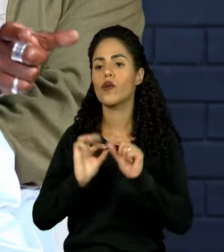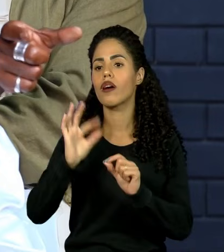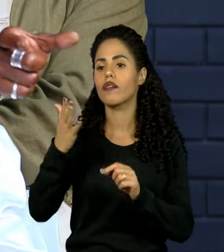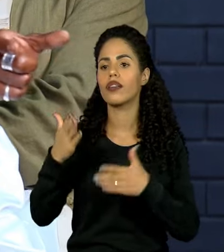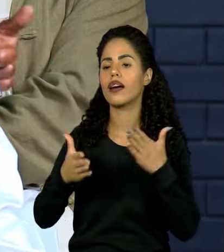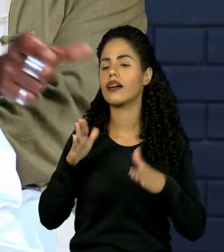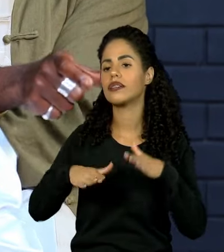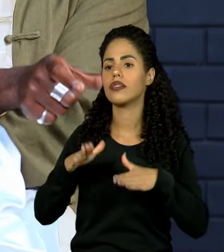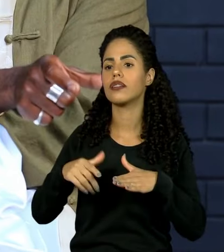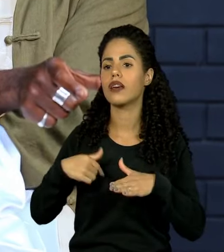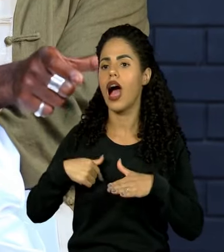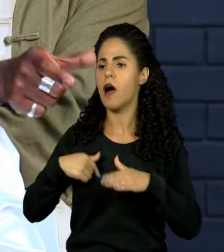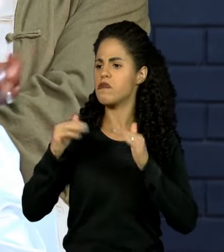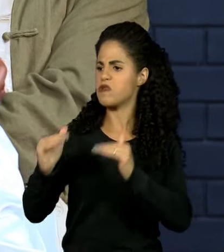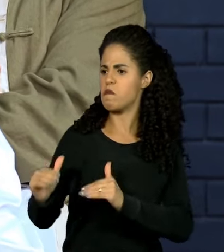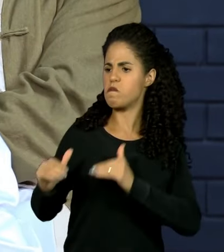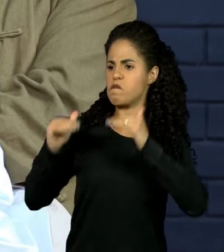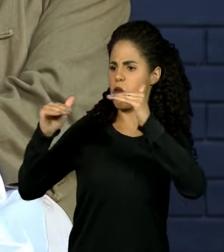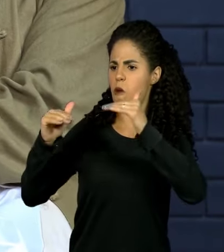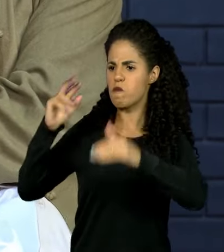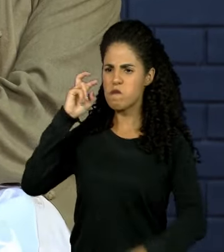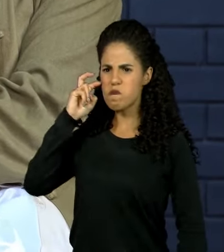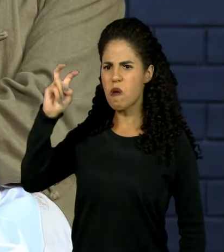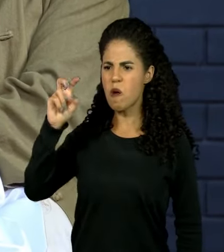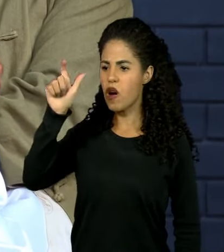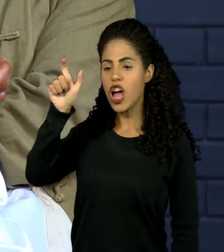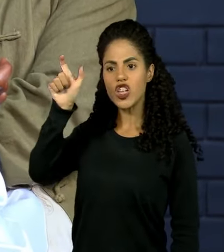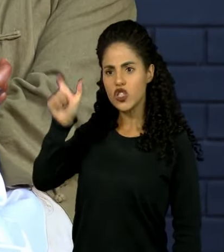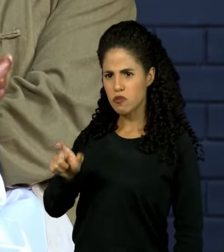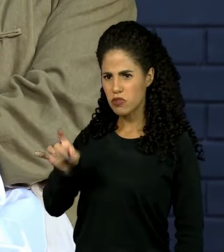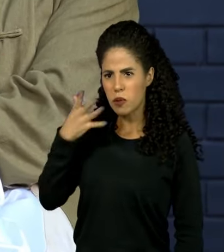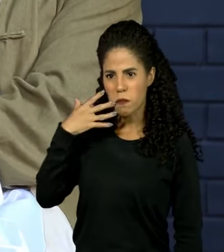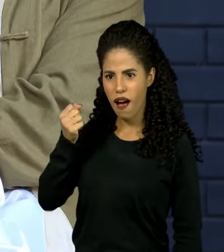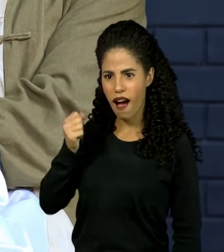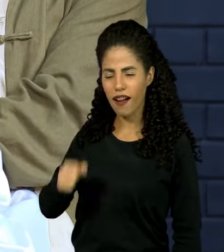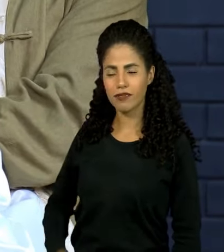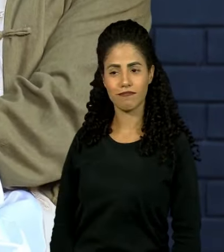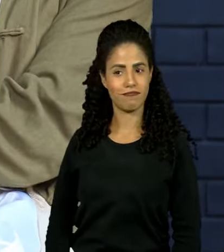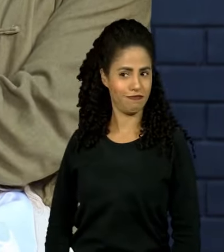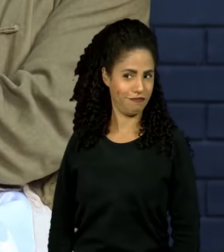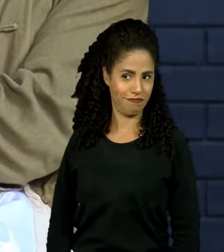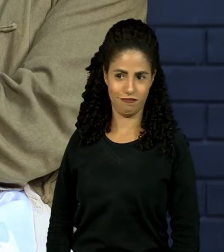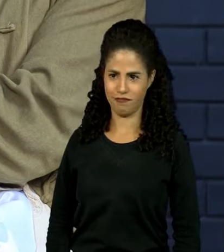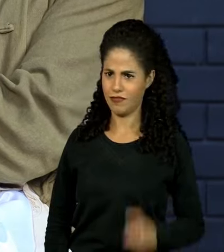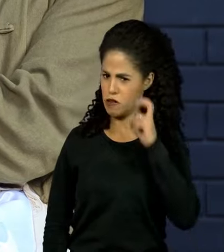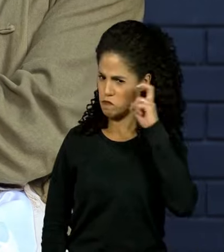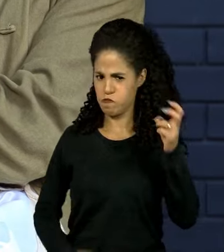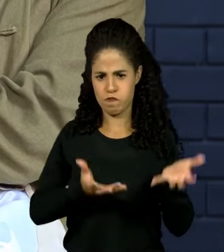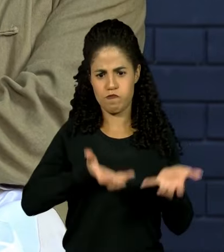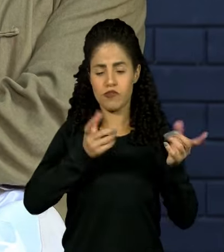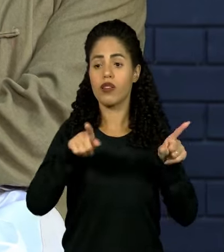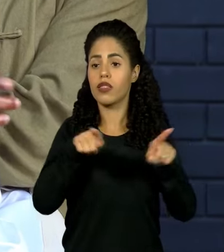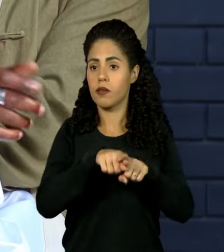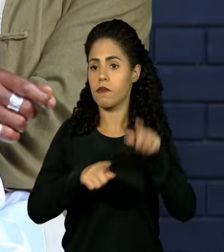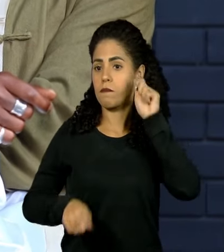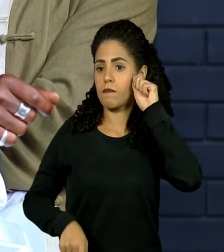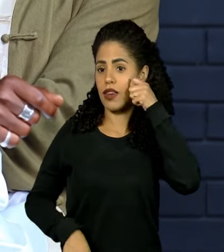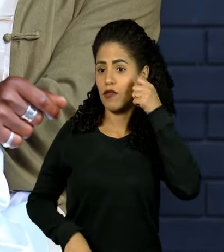pode ser dada PR pess as negras isso acontece até hoje né E aí ter uma equipe de direção